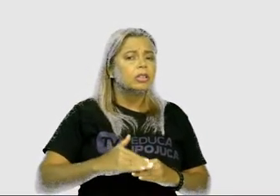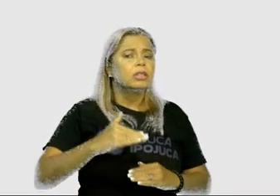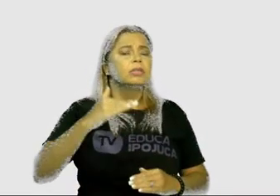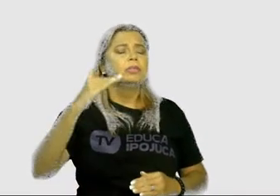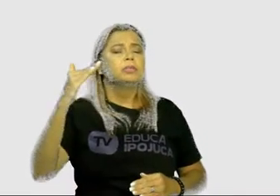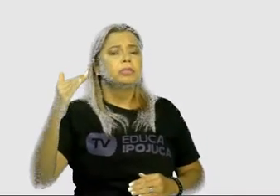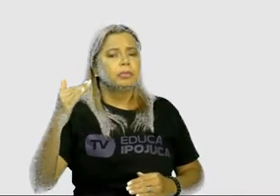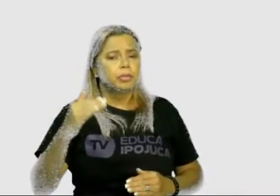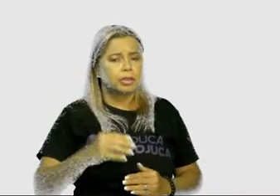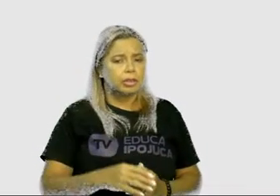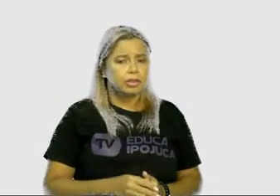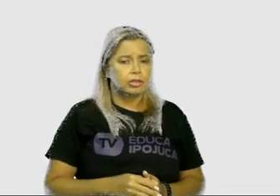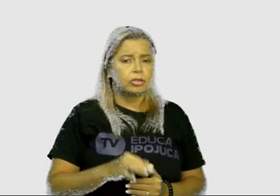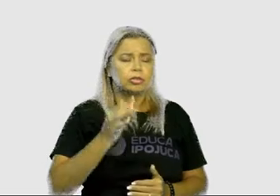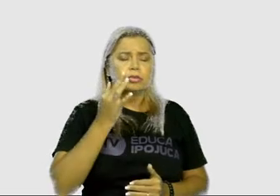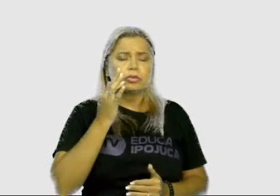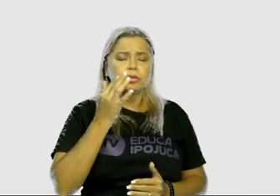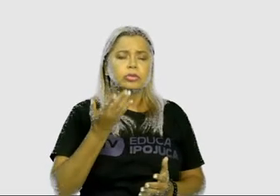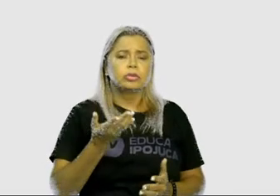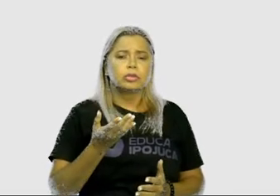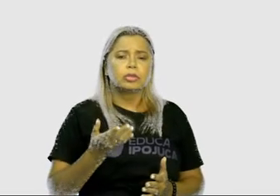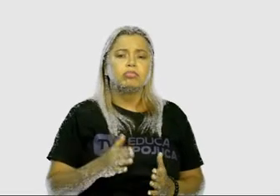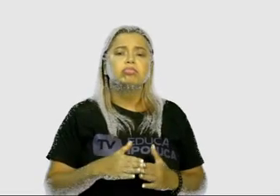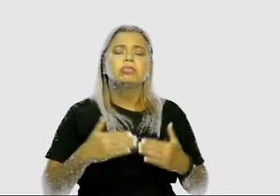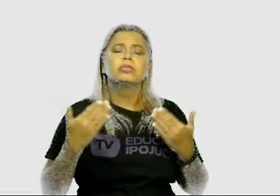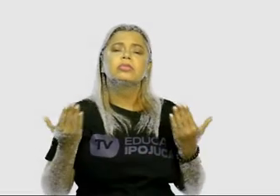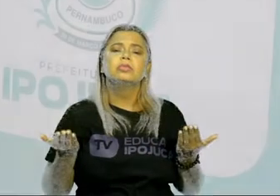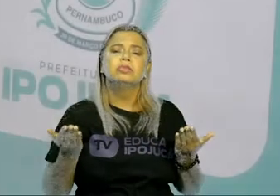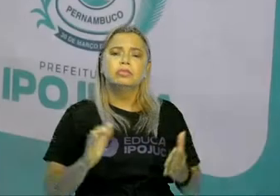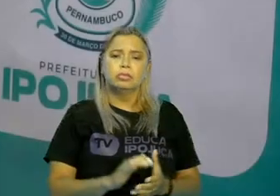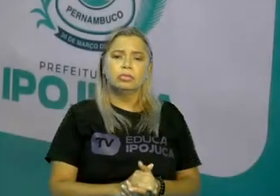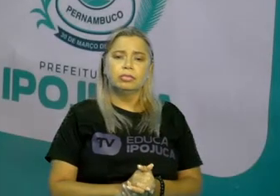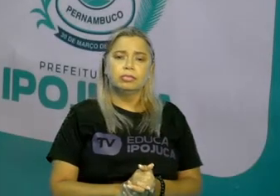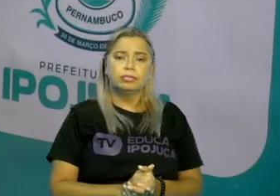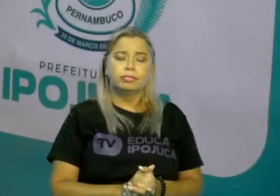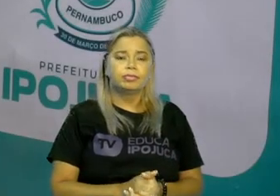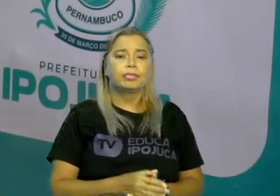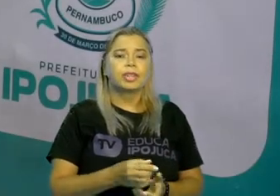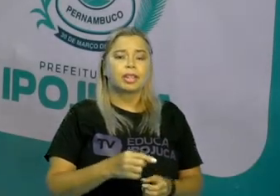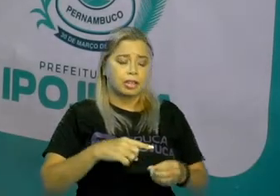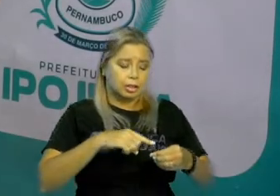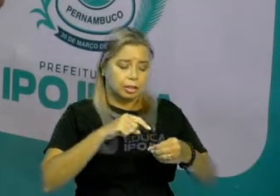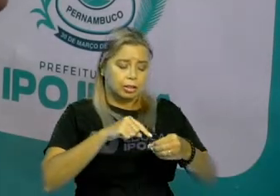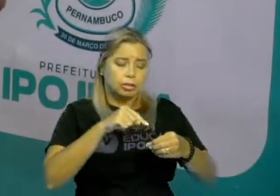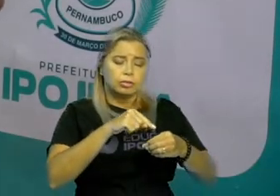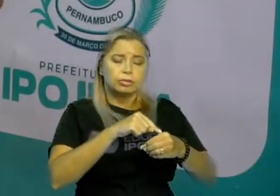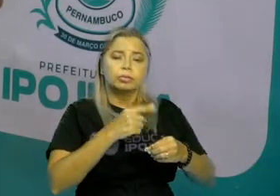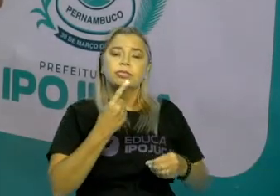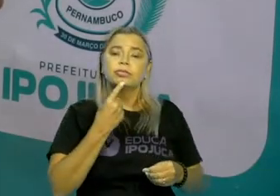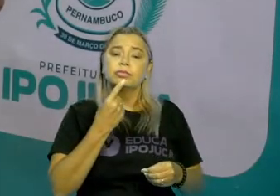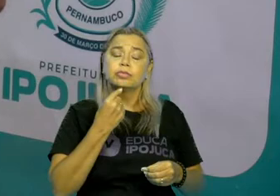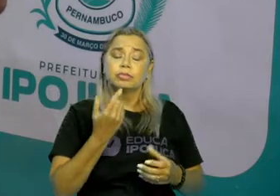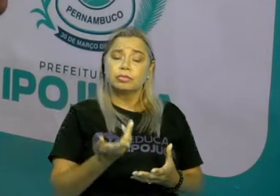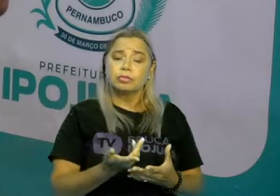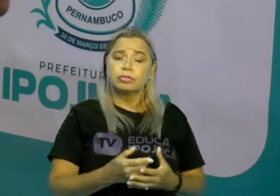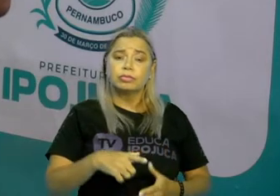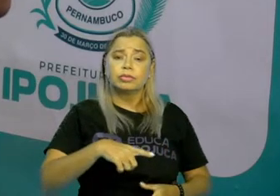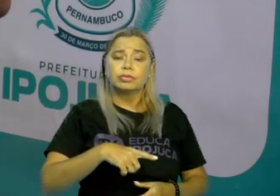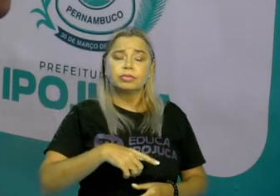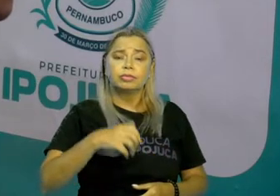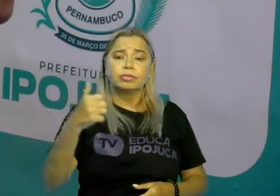quanto tempo maior quantidade e foi ou morango 15 quantidades